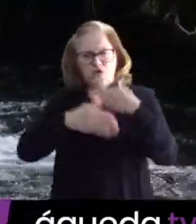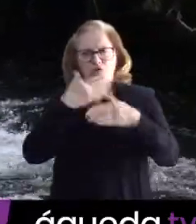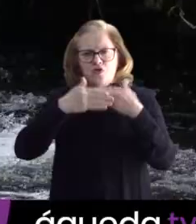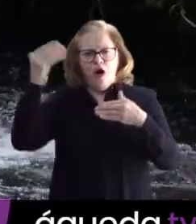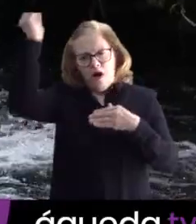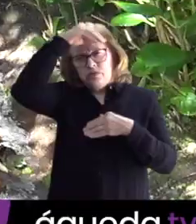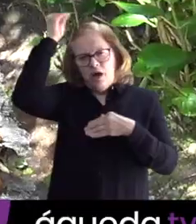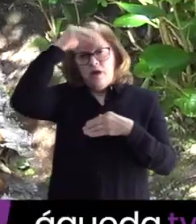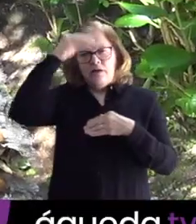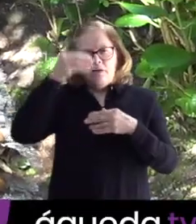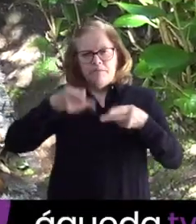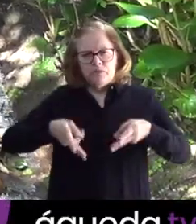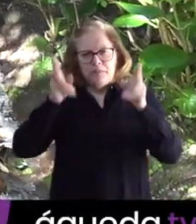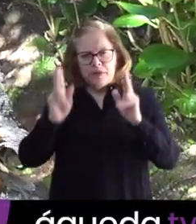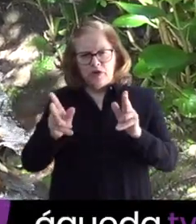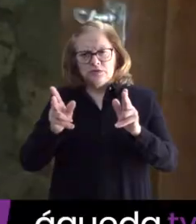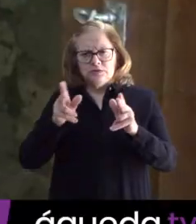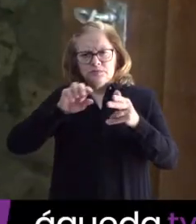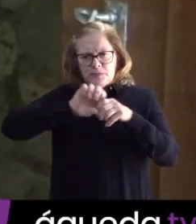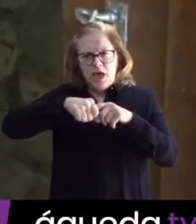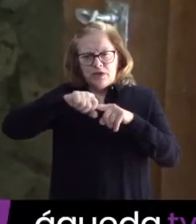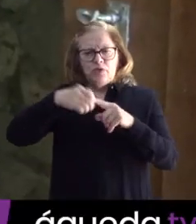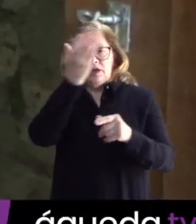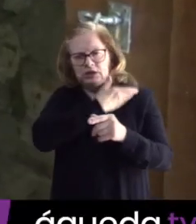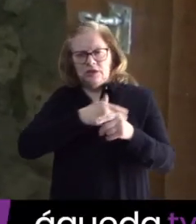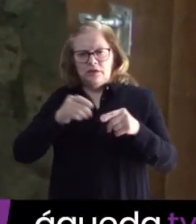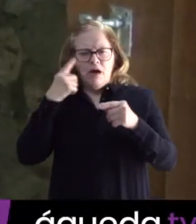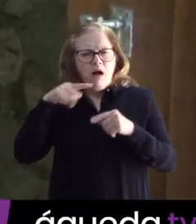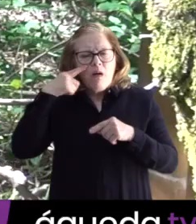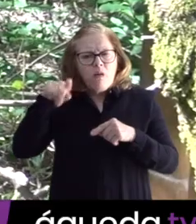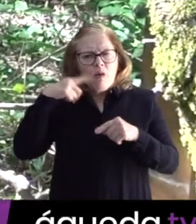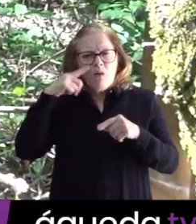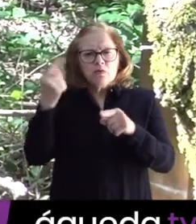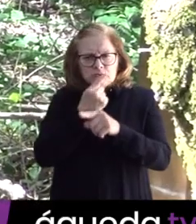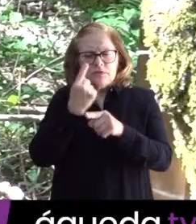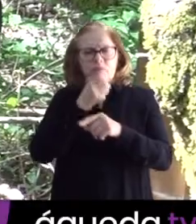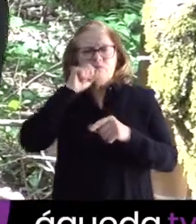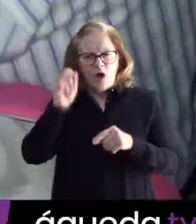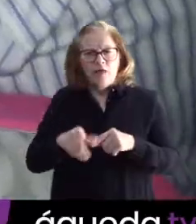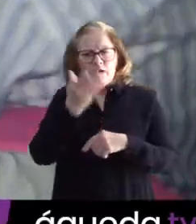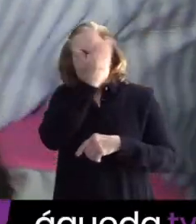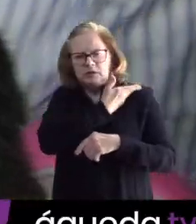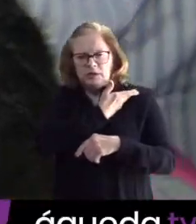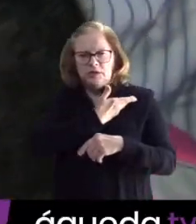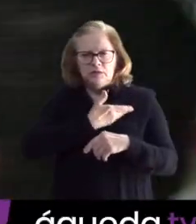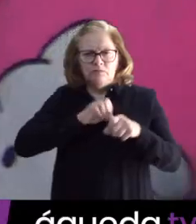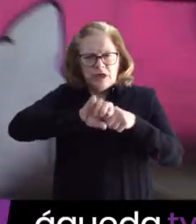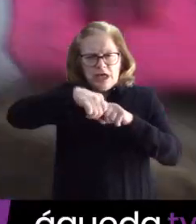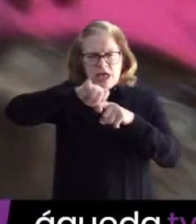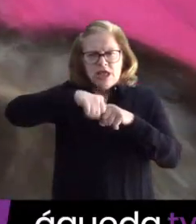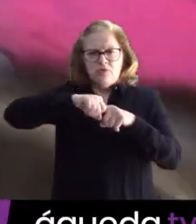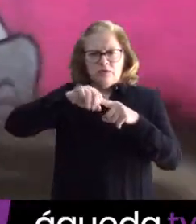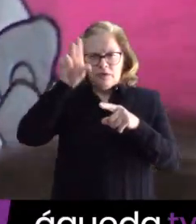aldeia pedagógica do Milho Antigo, onde se podem viver interessantes experiências ligadas ao moinho e ao milho antigo, bem como